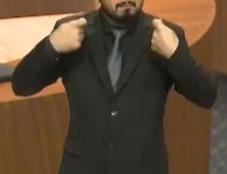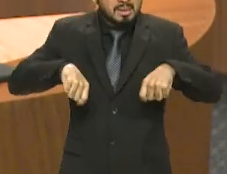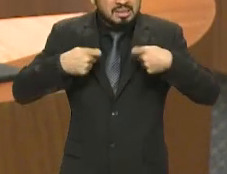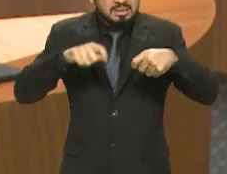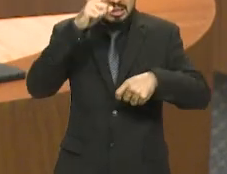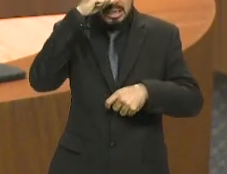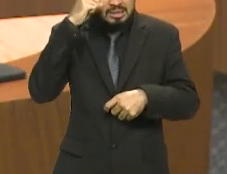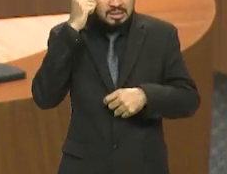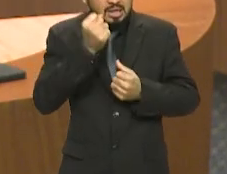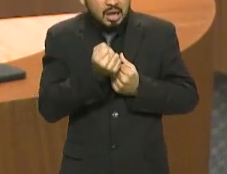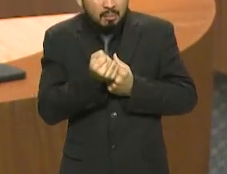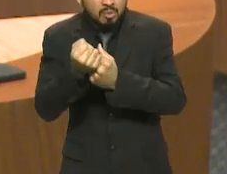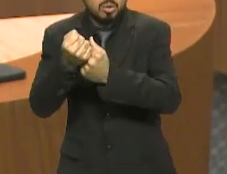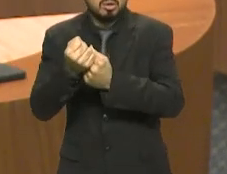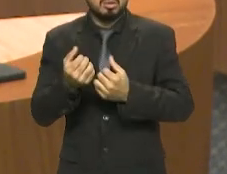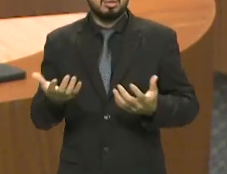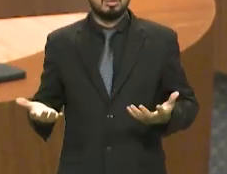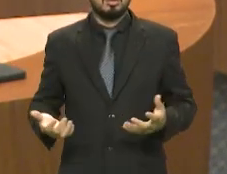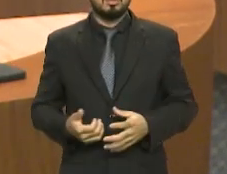trabalho.